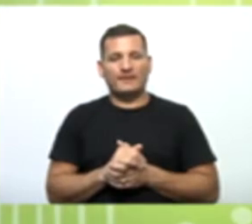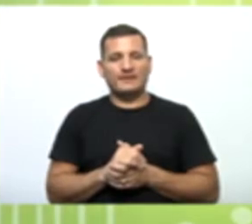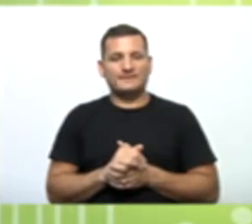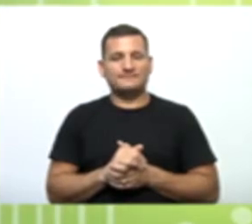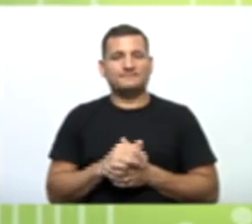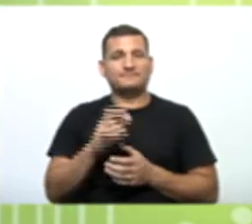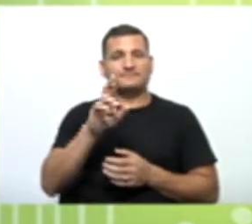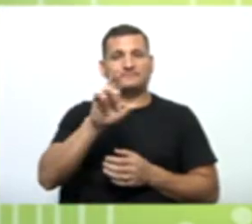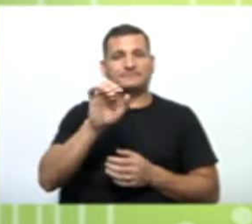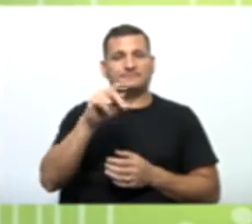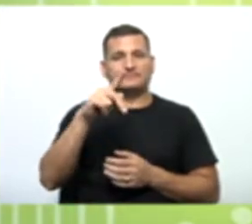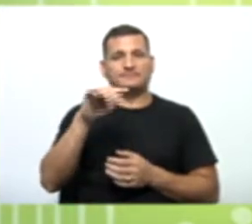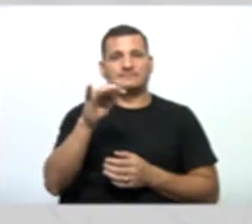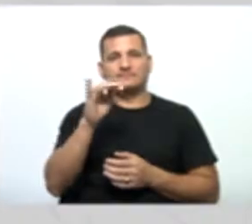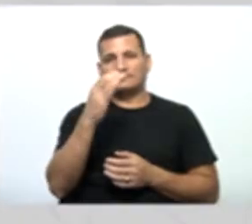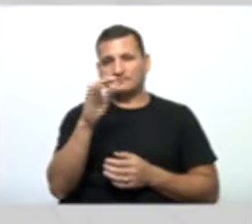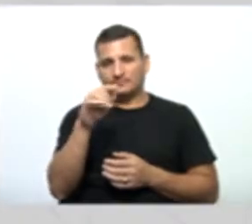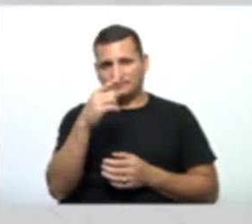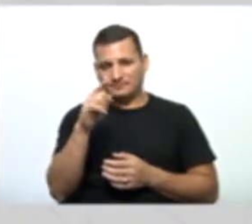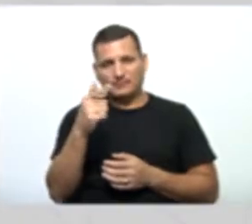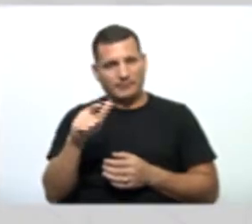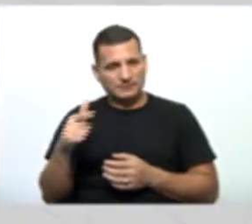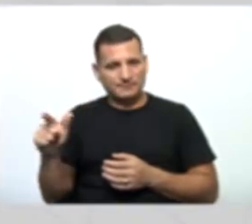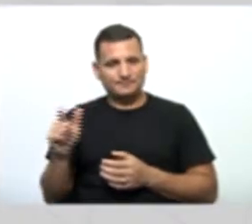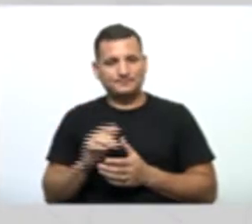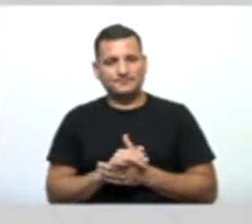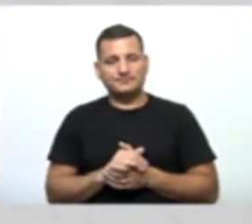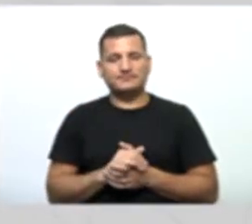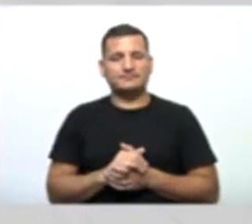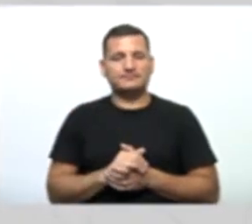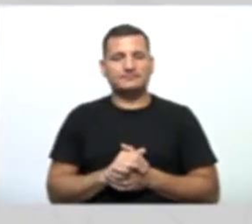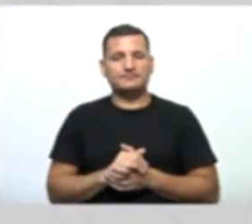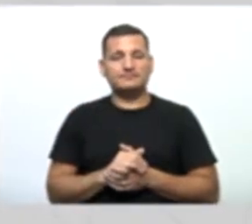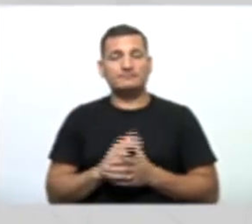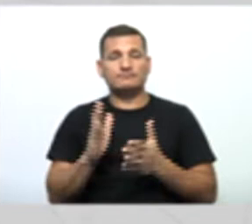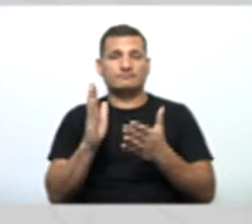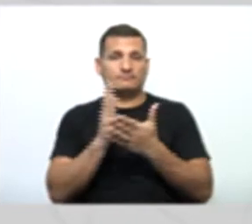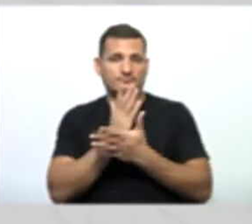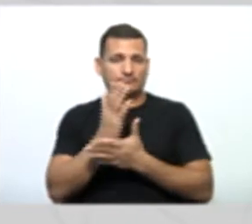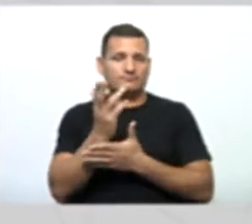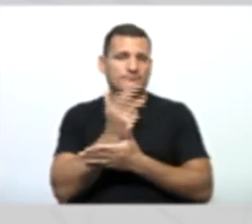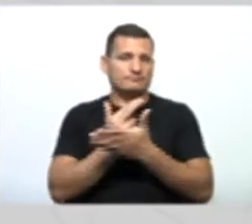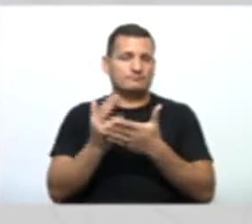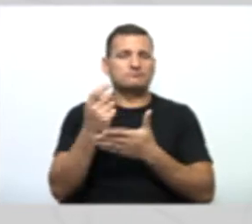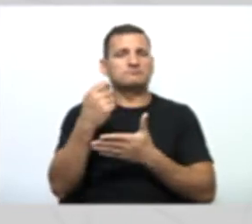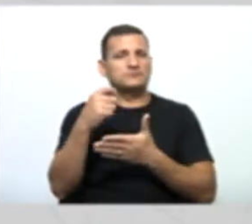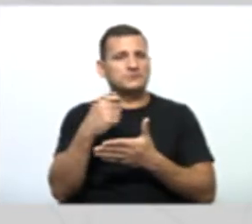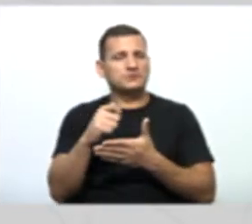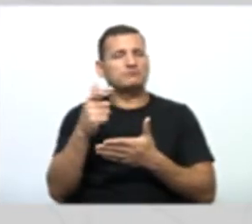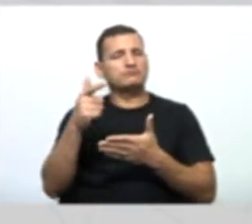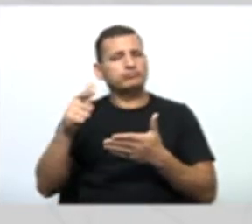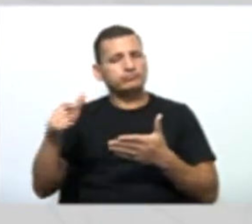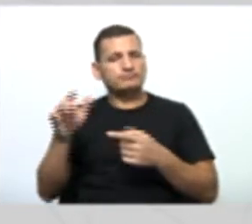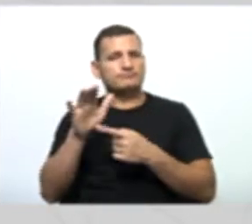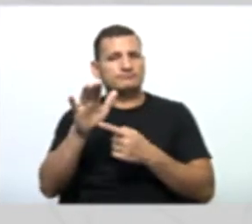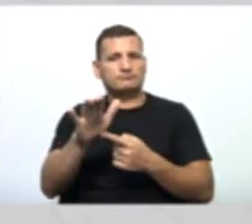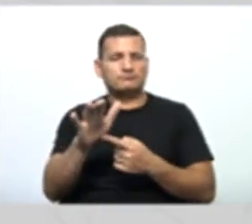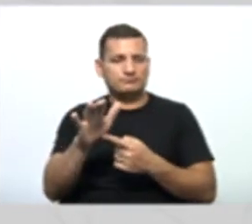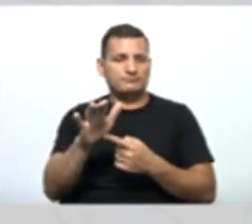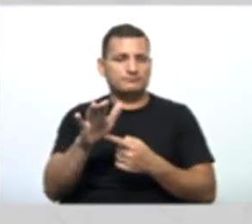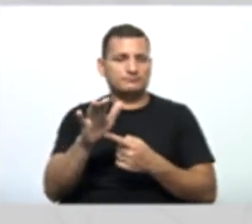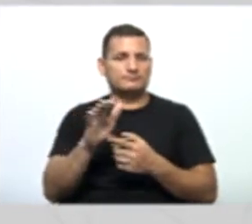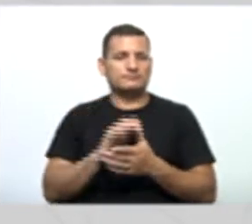Repetições. Conforme esse princípio, algum aspecto de design deve se repetir no material inteiro,